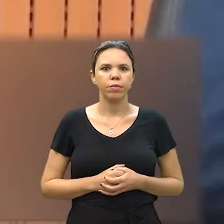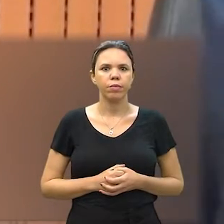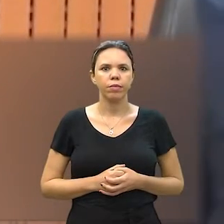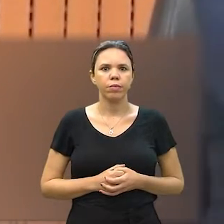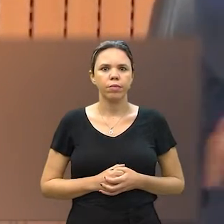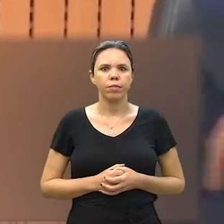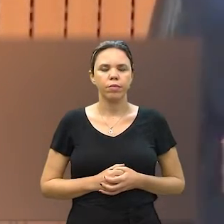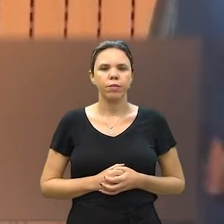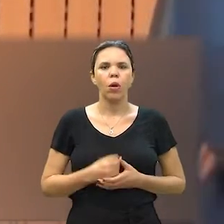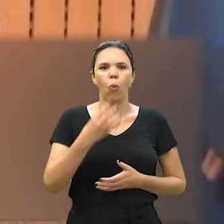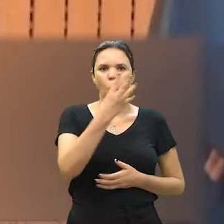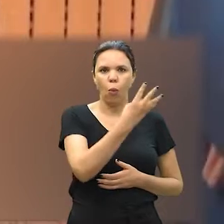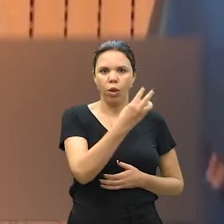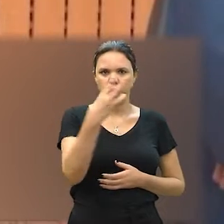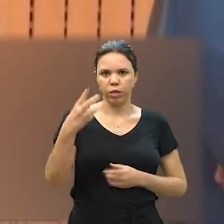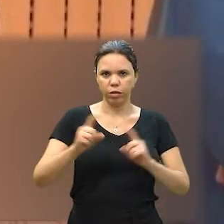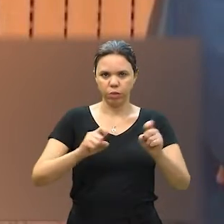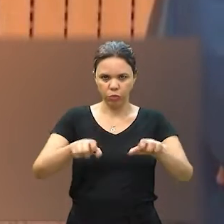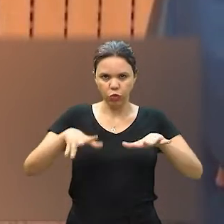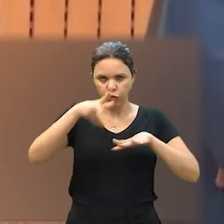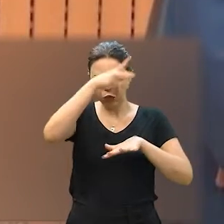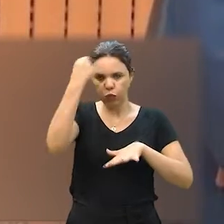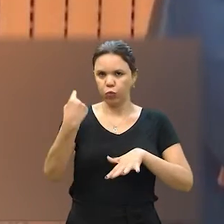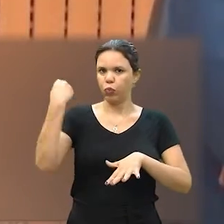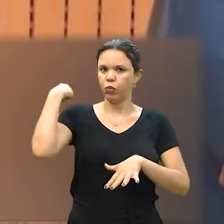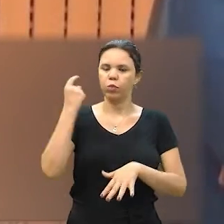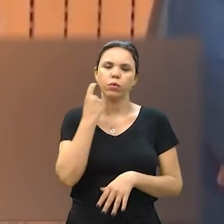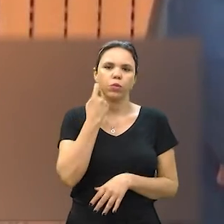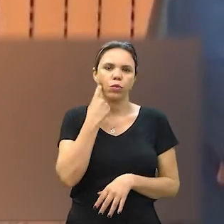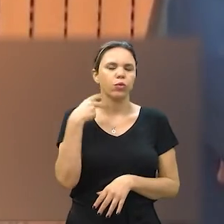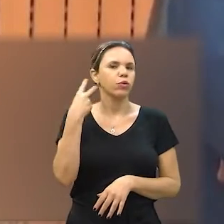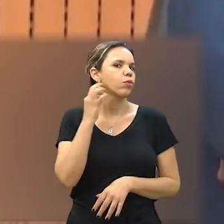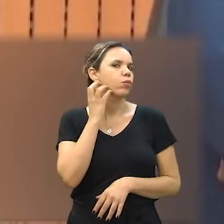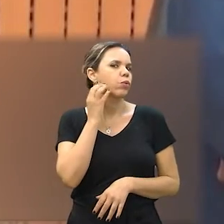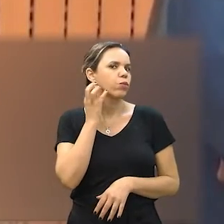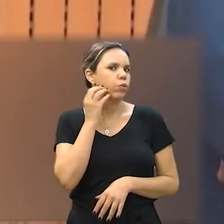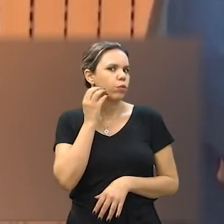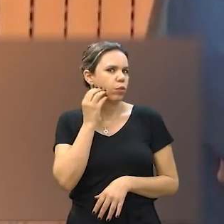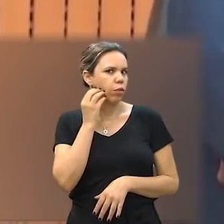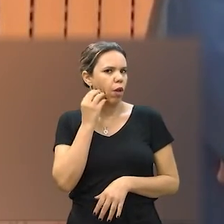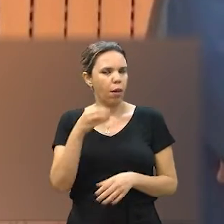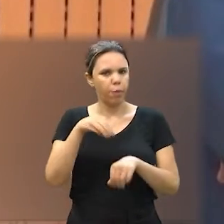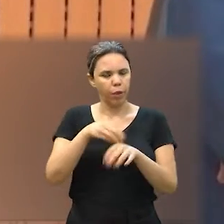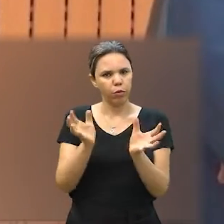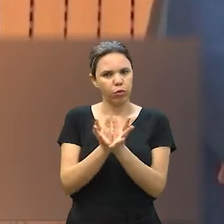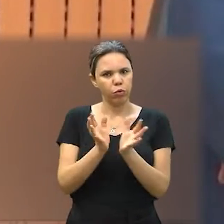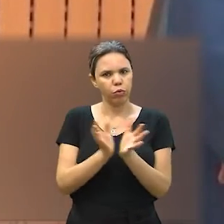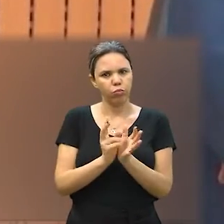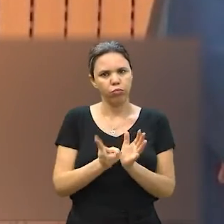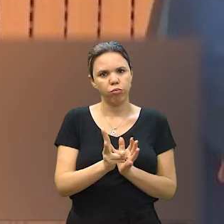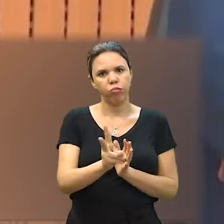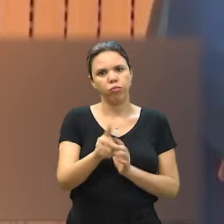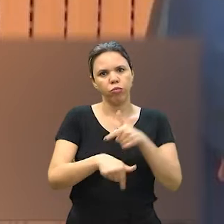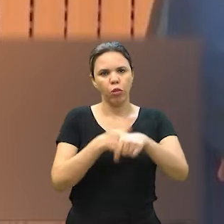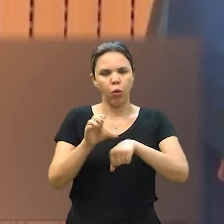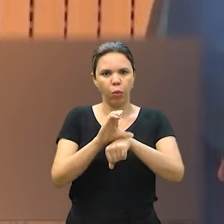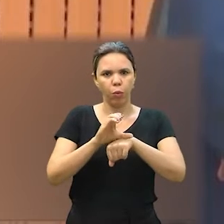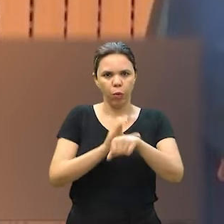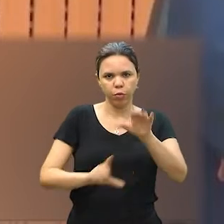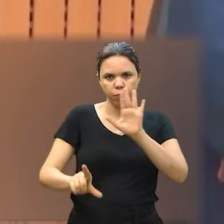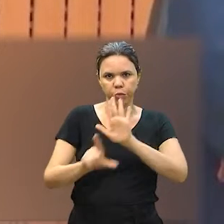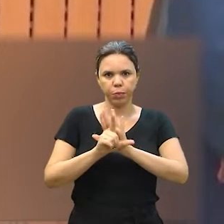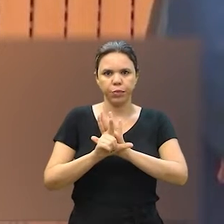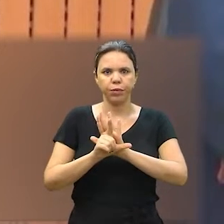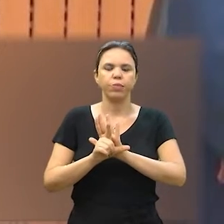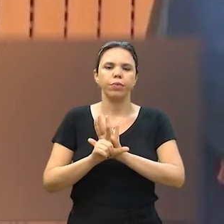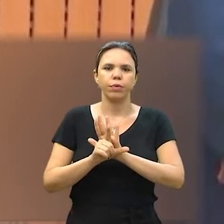e Legalidade. Eu declaro aberta a 43ª audiência pública promovida pela Comissão de Constituição e Legalidade